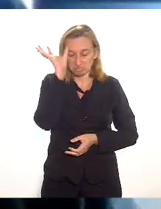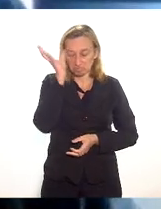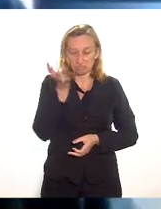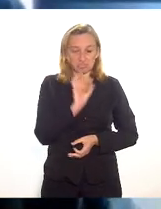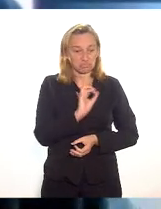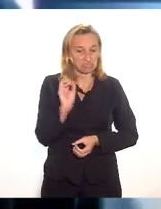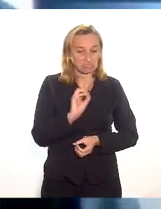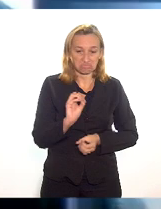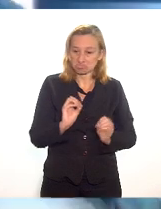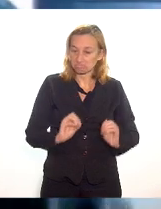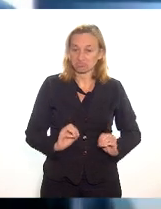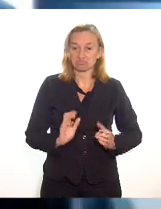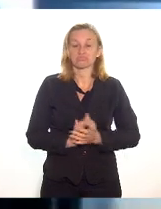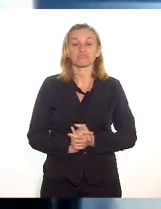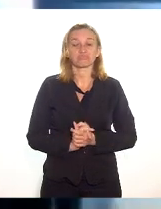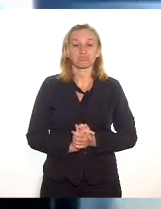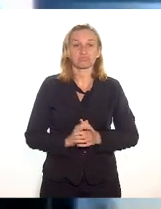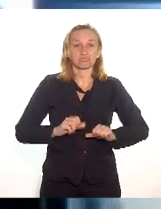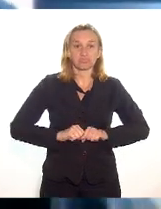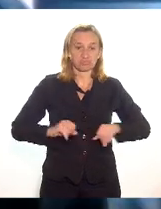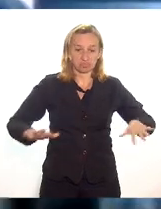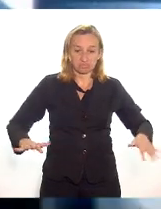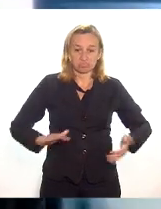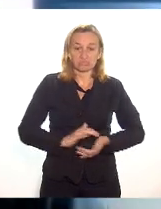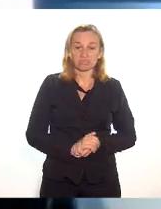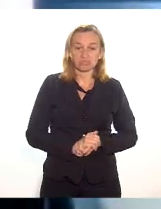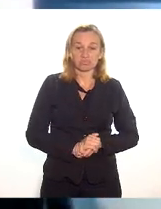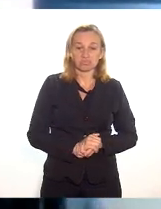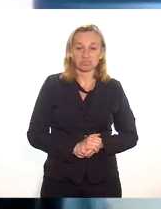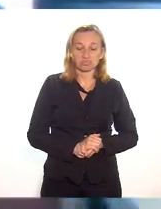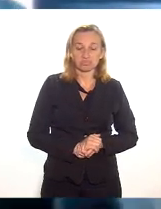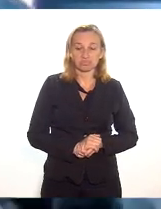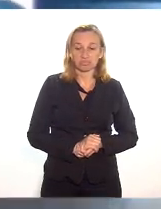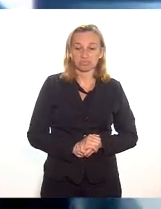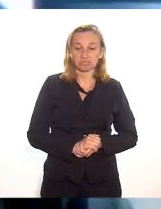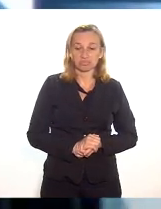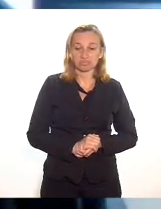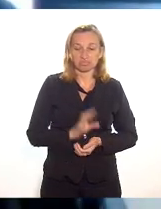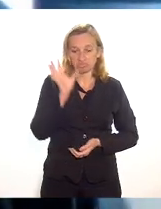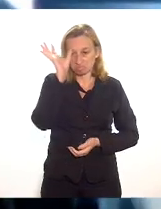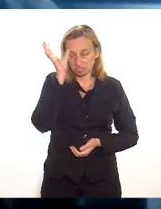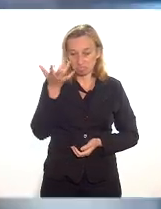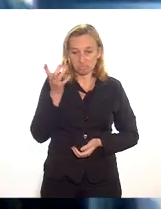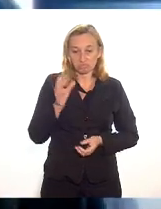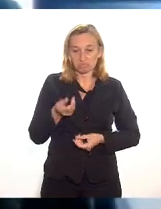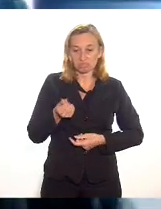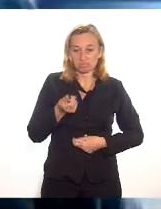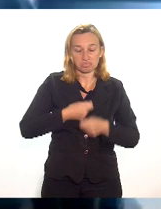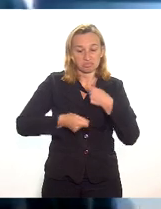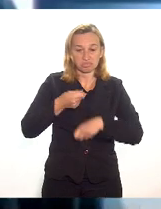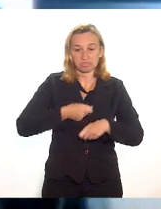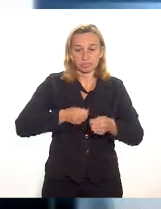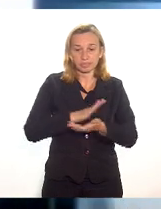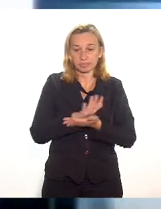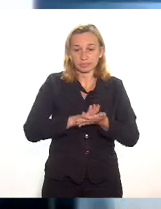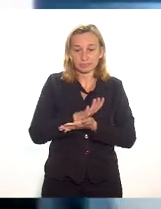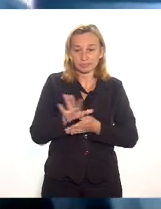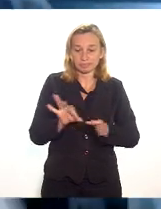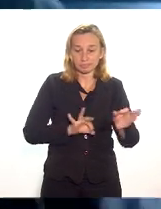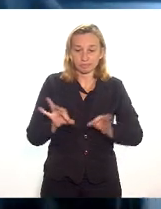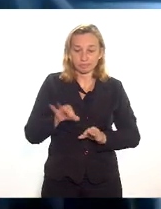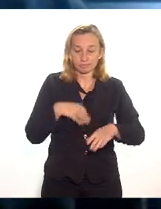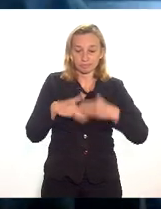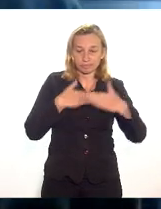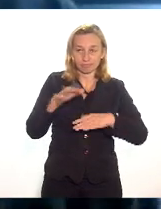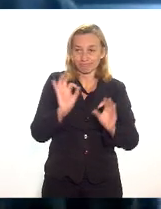questão do Covid, muito ao contrário, acentuou, e não resolveu a questão da economia, não tem plano de desenvolvimento. E, dentro